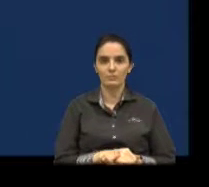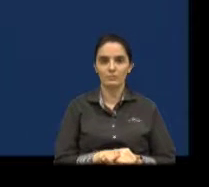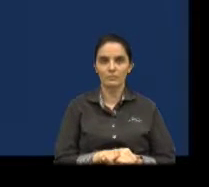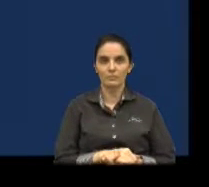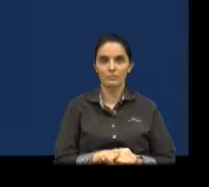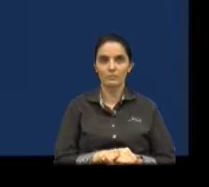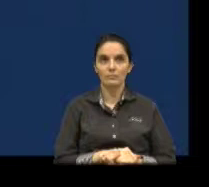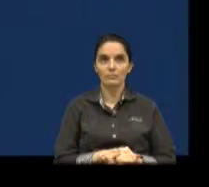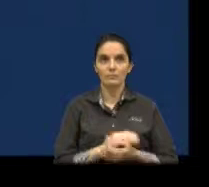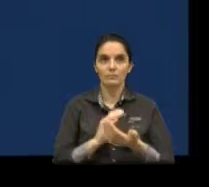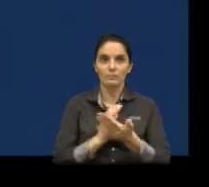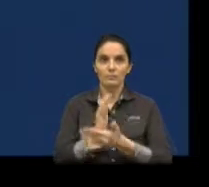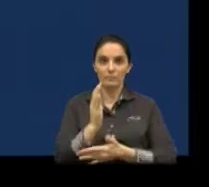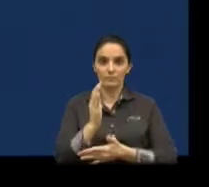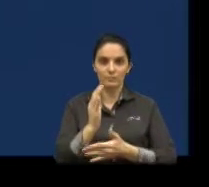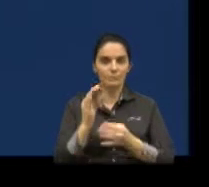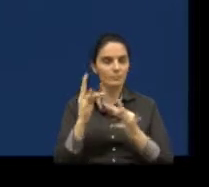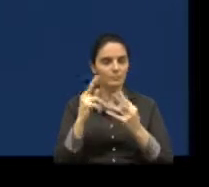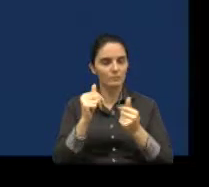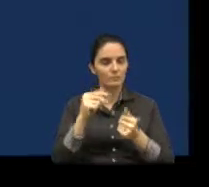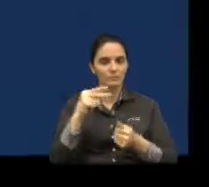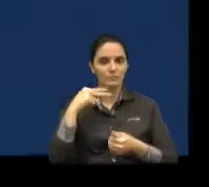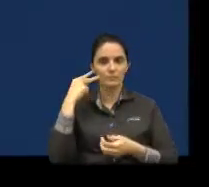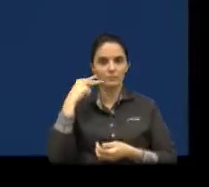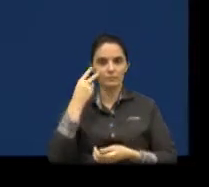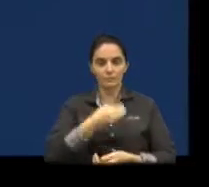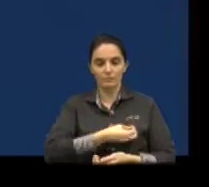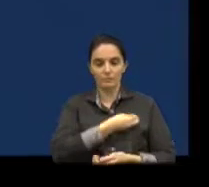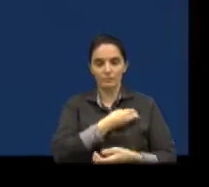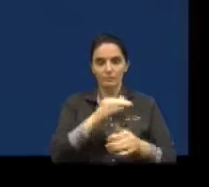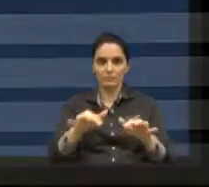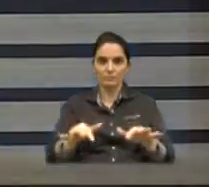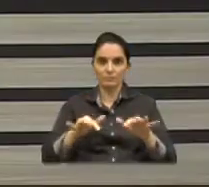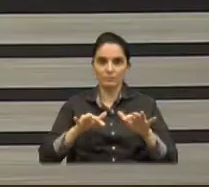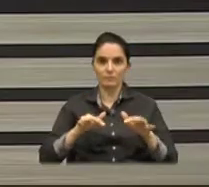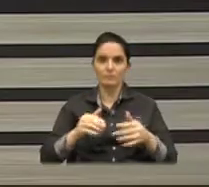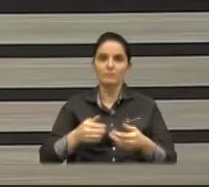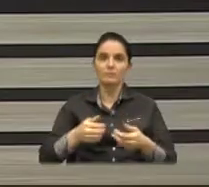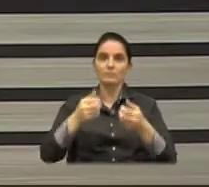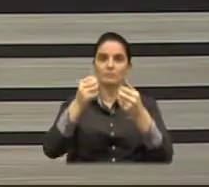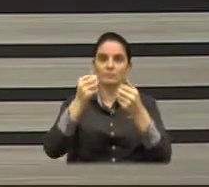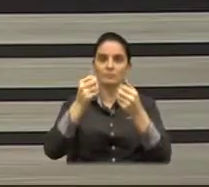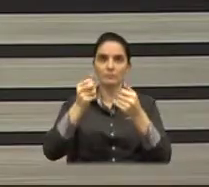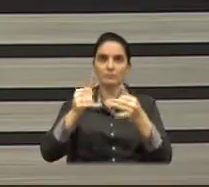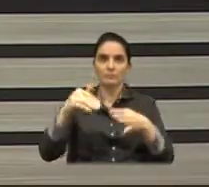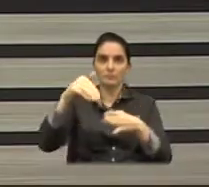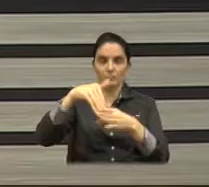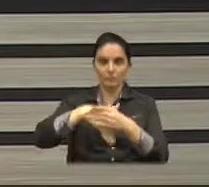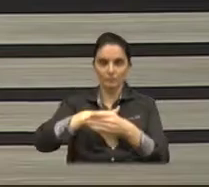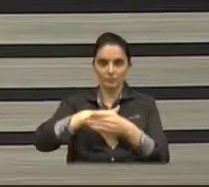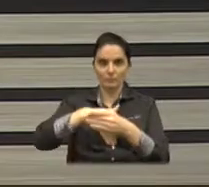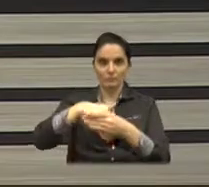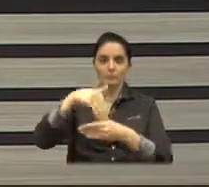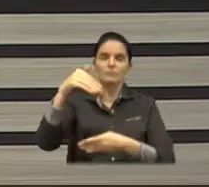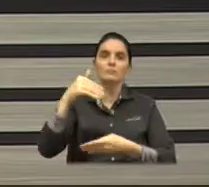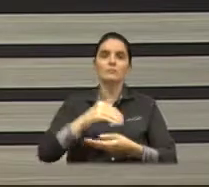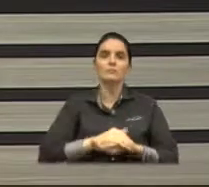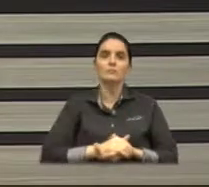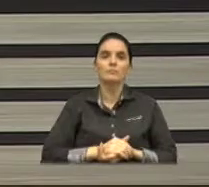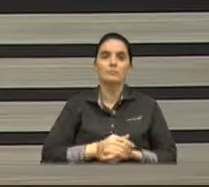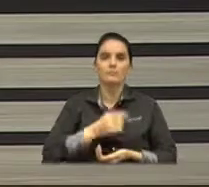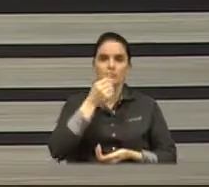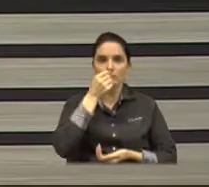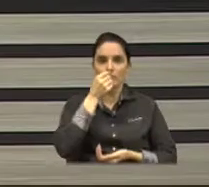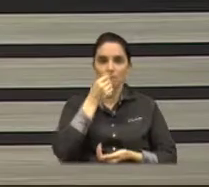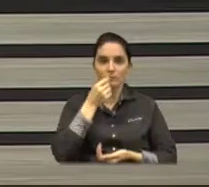A moção foi aprovada por todos os vereadores presentes no plenário para discutir a moção, justificar. Seu voto,